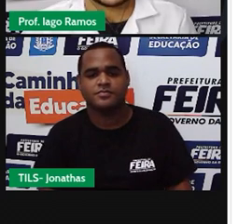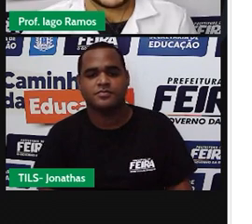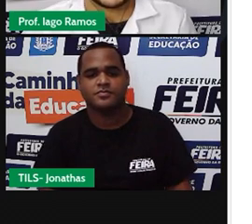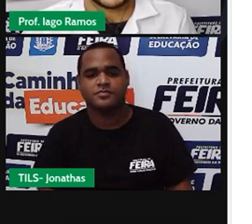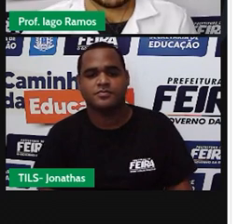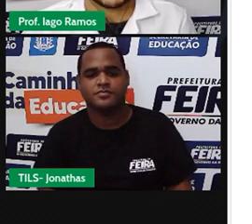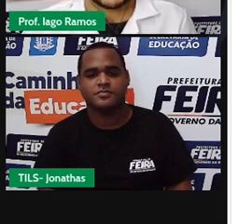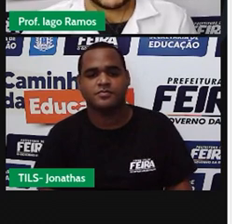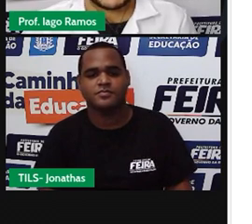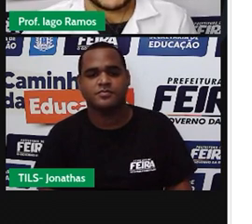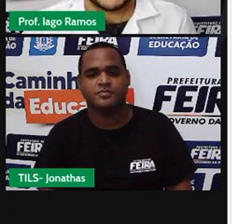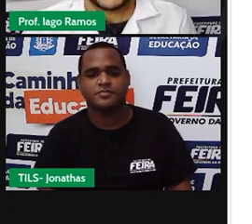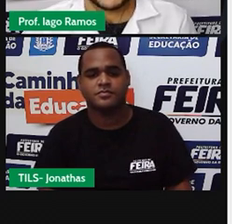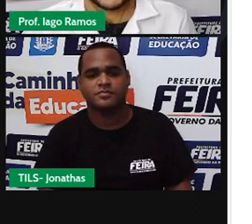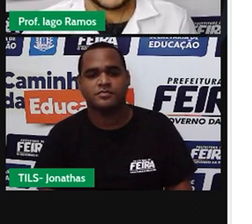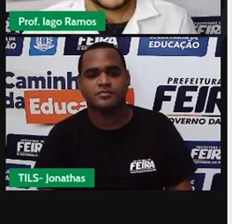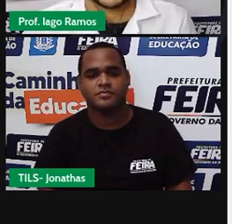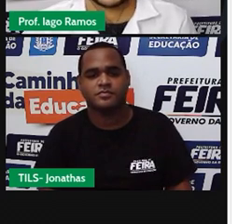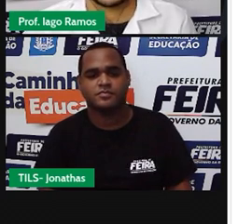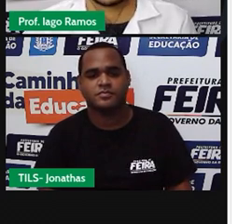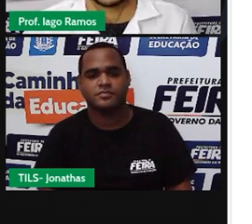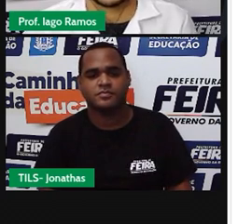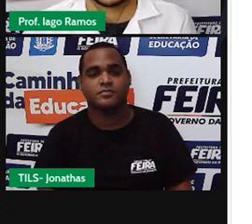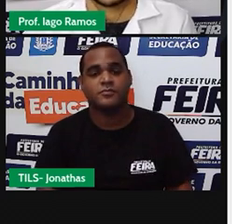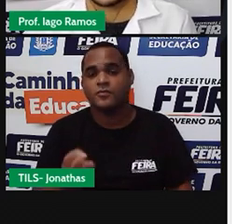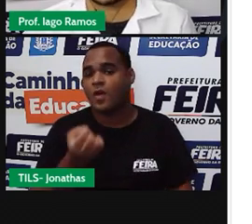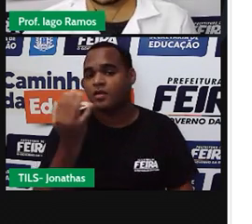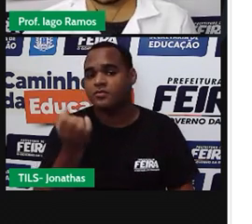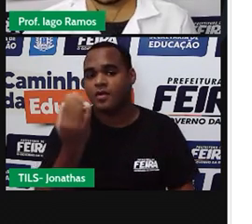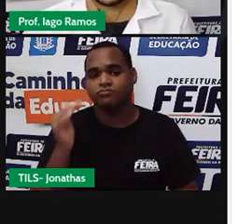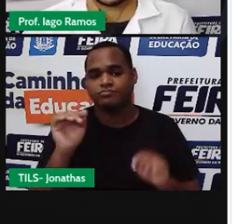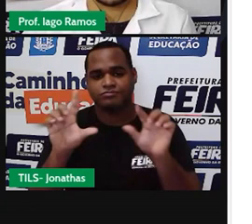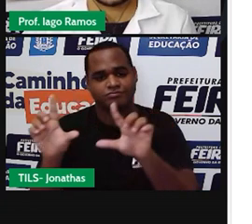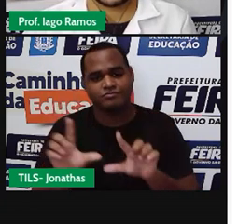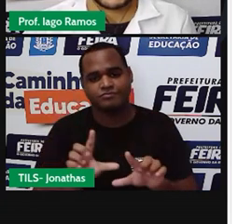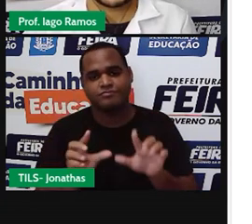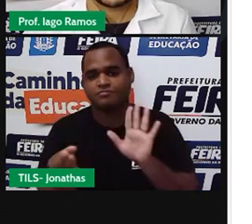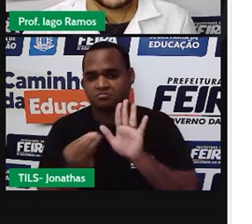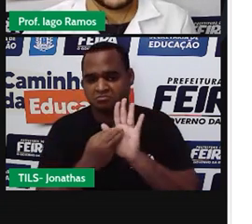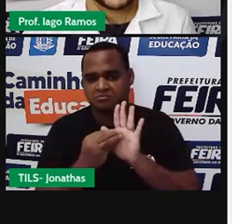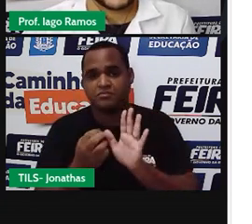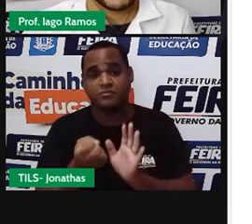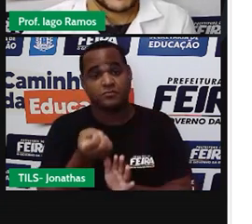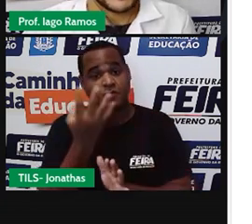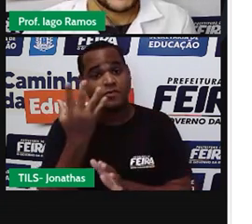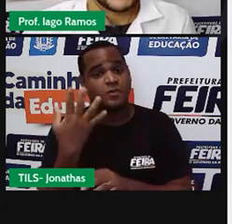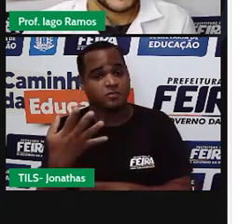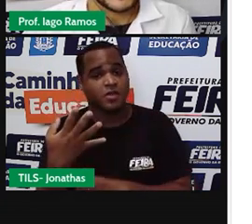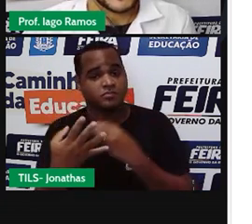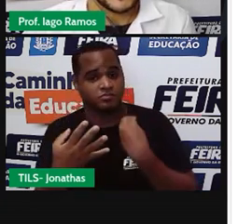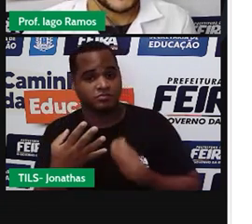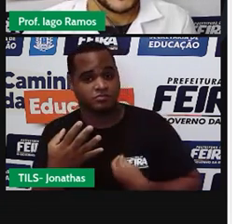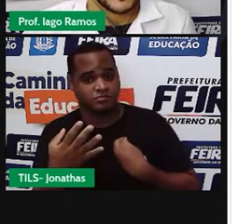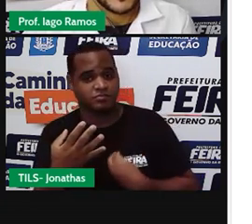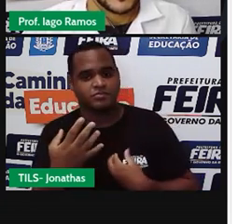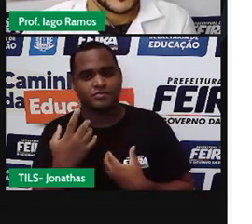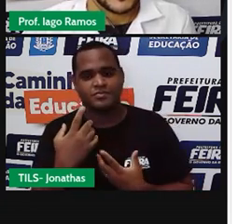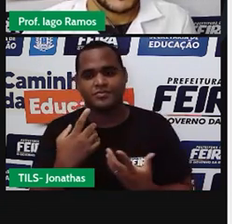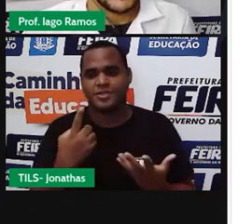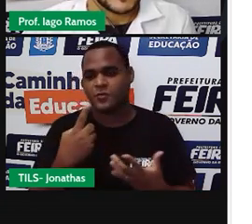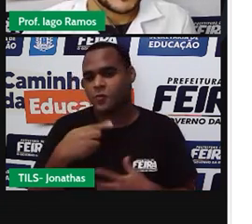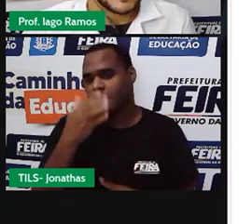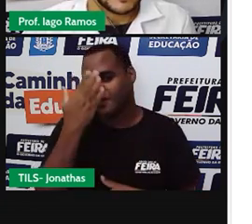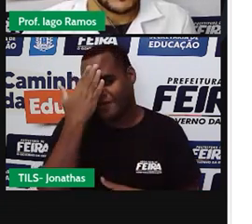e quantas é que dá para colocar ali olha só já construí aqui mais quatro e vou colocar aqui ó eu já sei